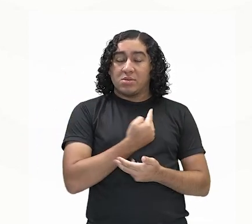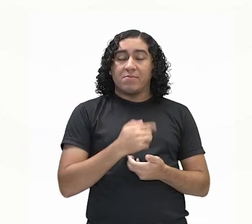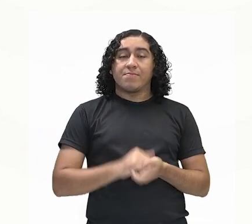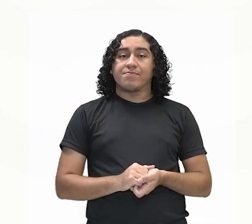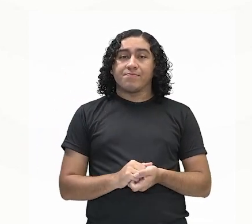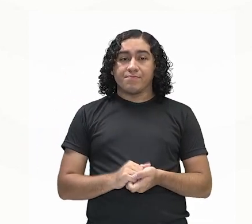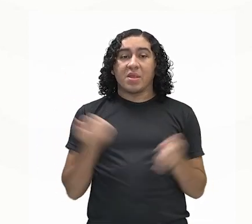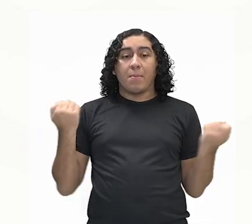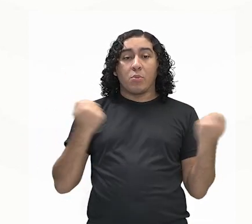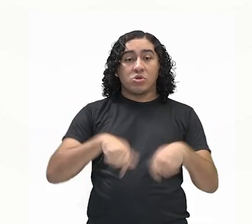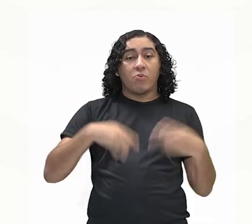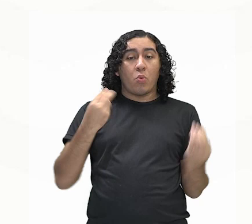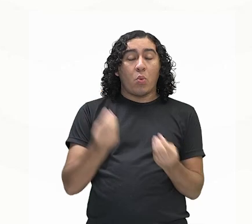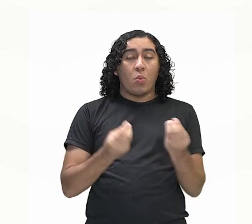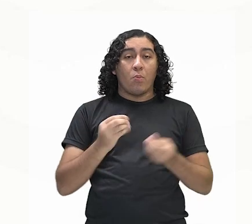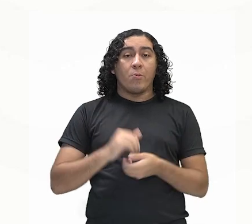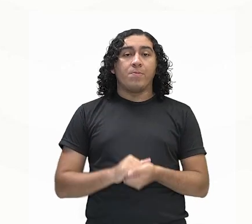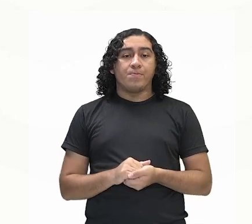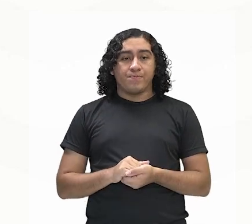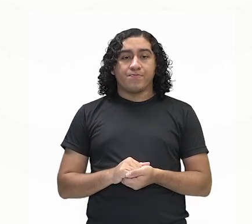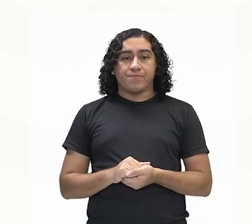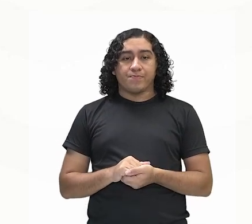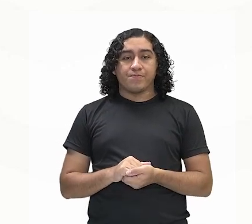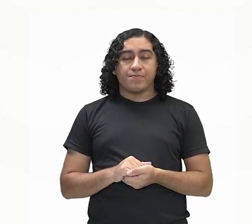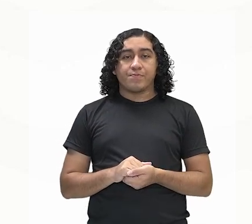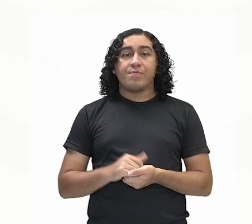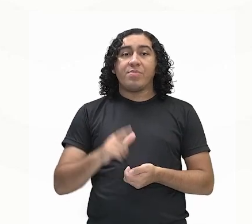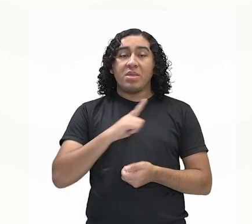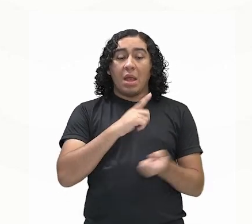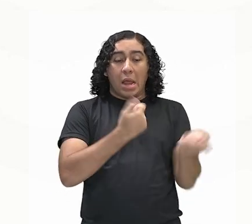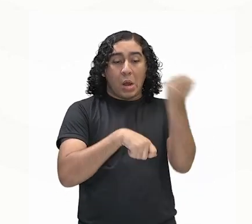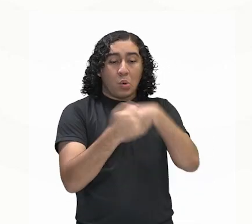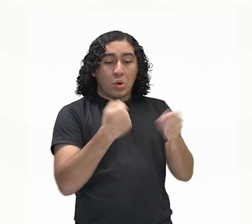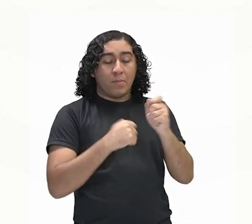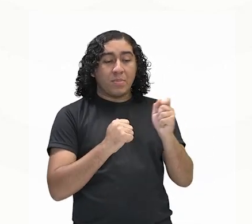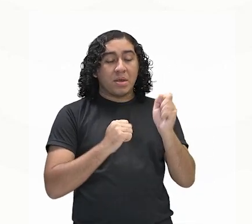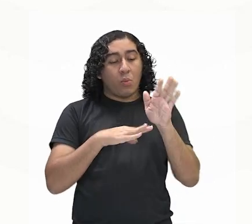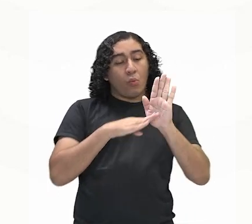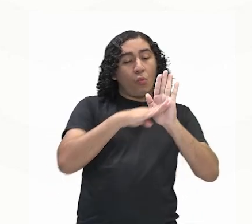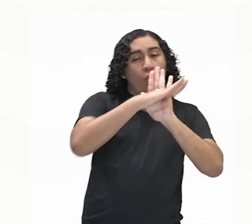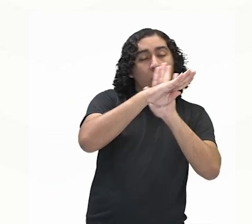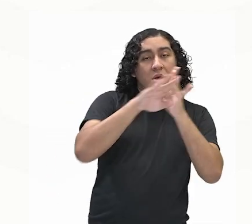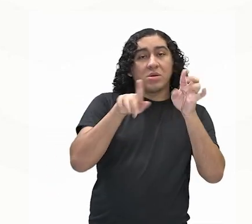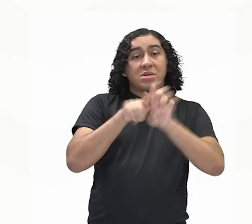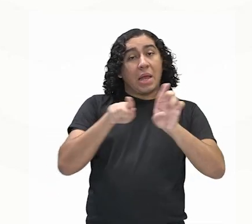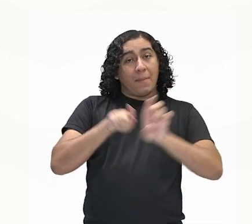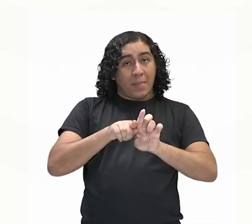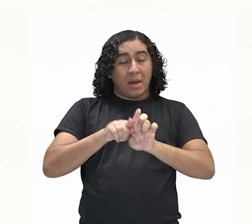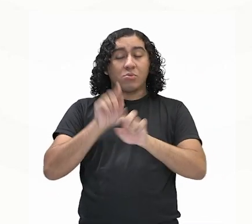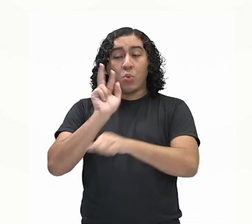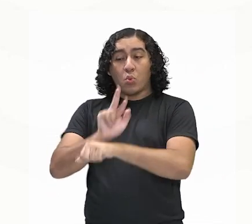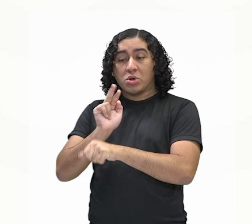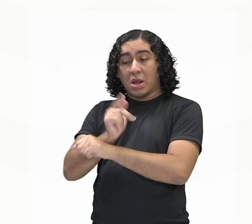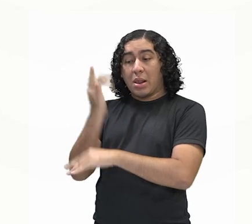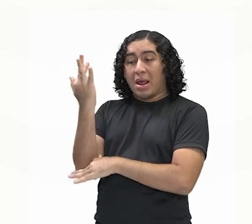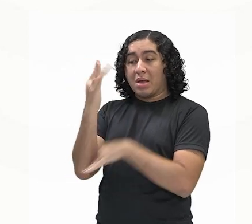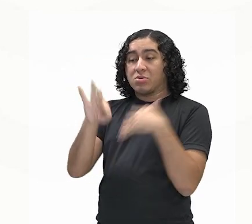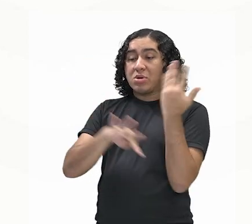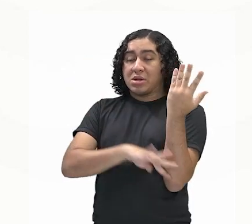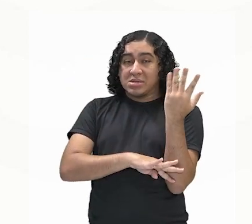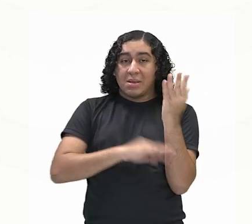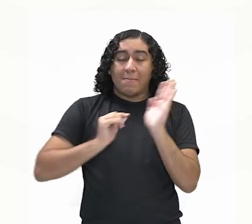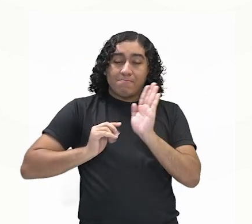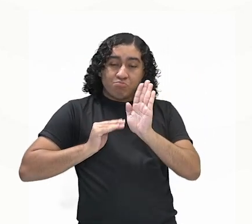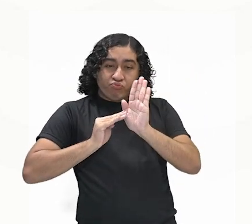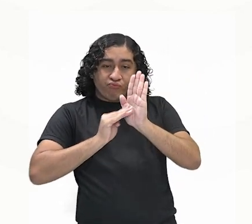possível alinhando ali crescimento econômico e preservação da natureza. E isso poderia